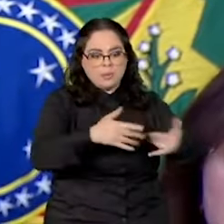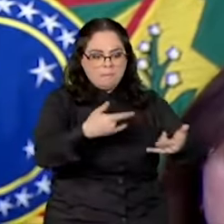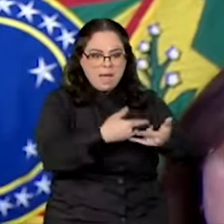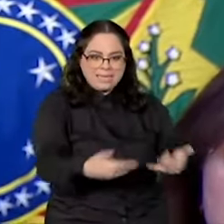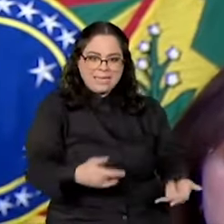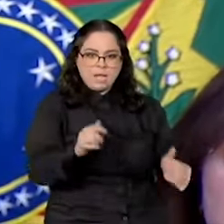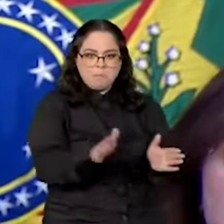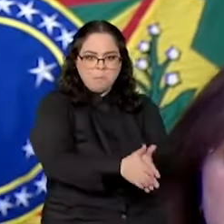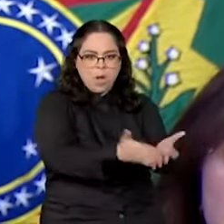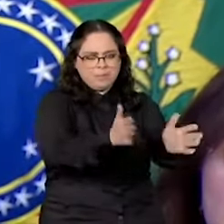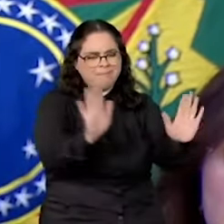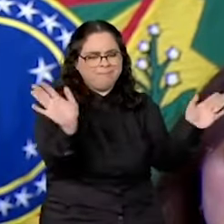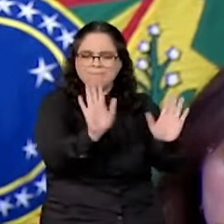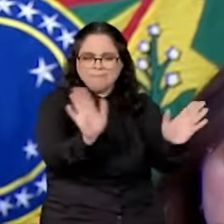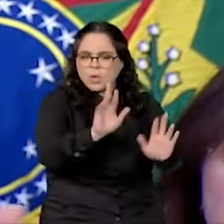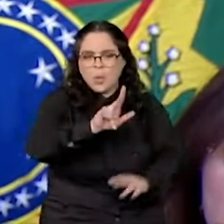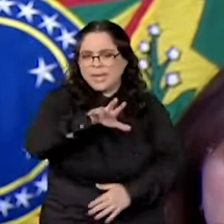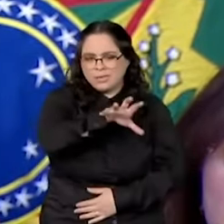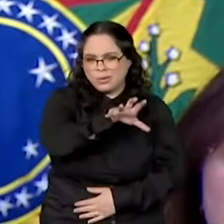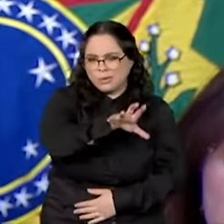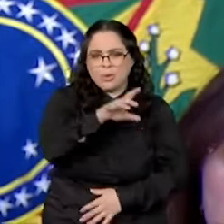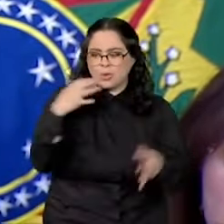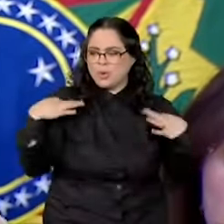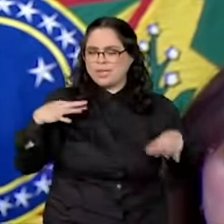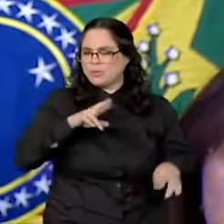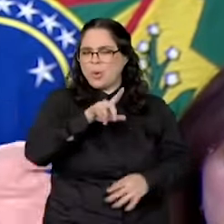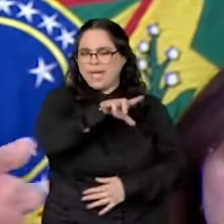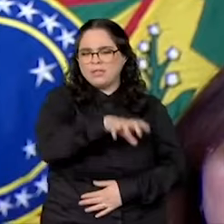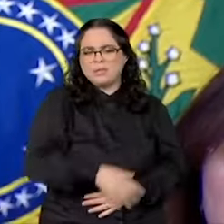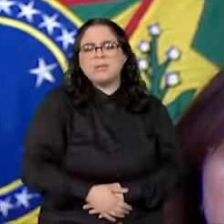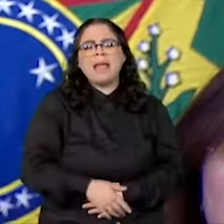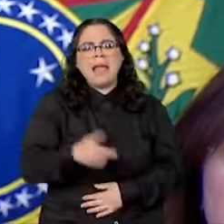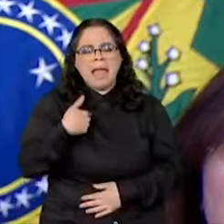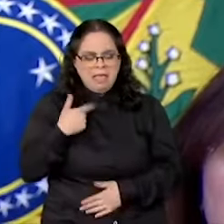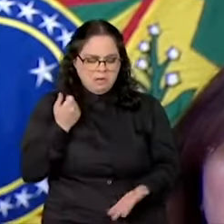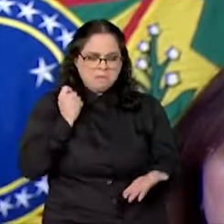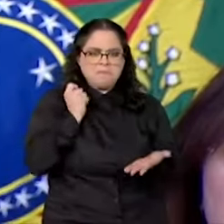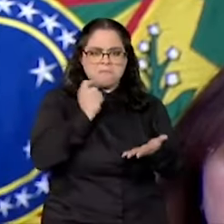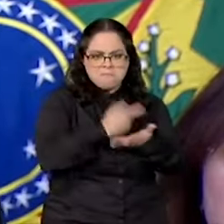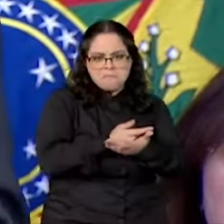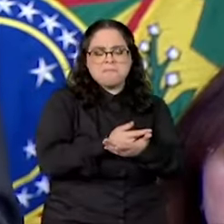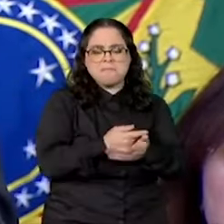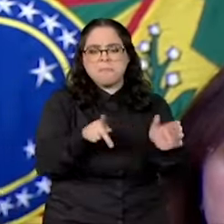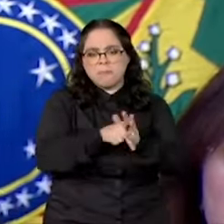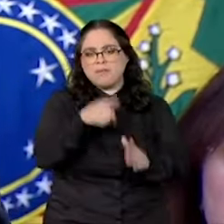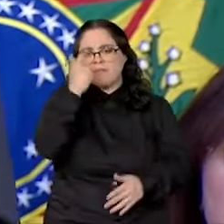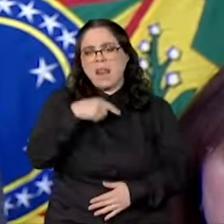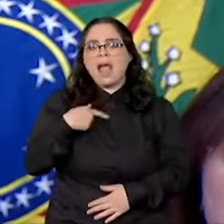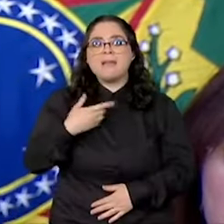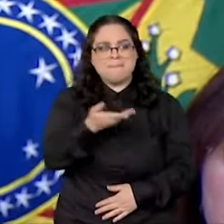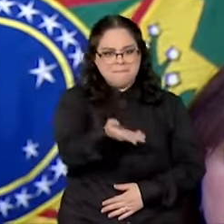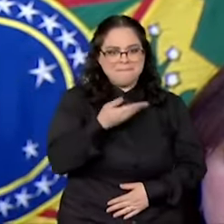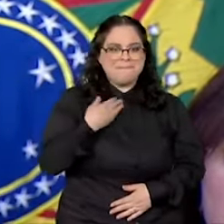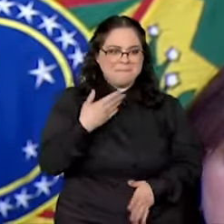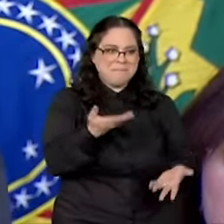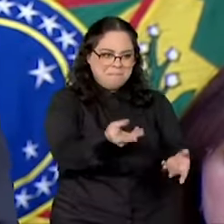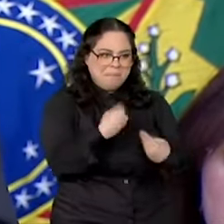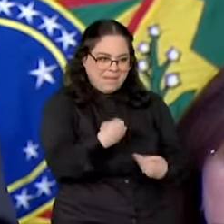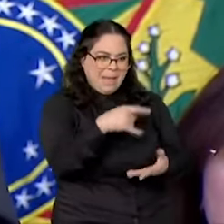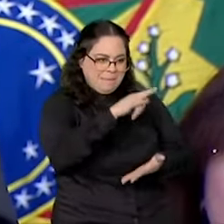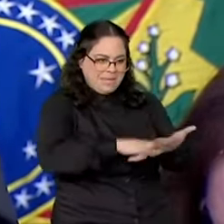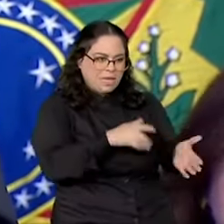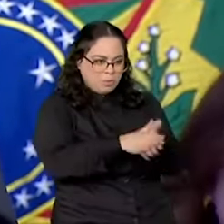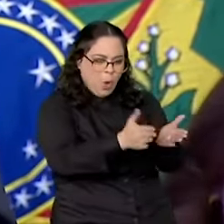pobre. Sabe, não é assim que tem turismo. Ninguém gosta de se comprar. O cara não vai chegar no balcão e falar, me dá uma passagem de